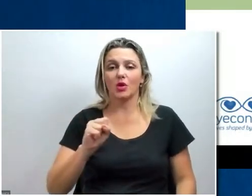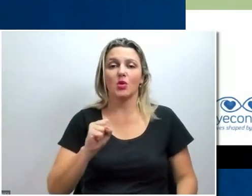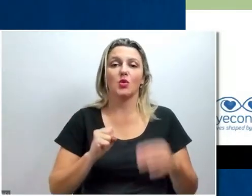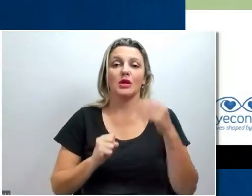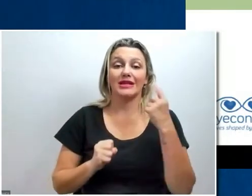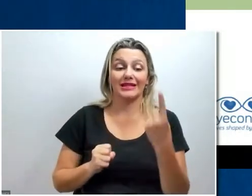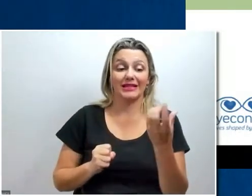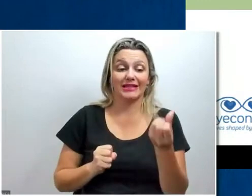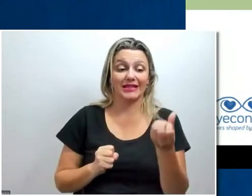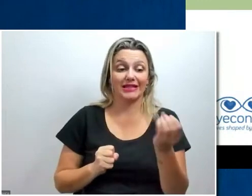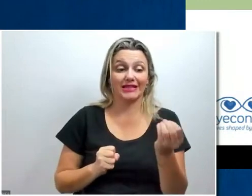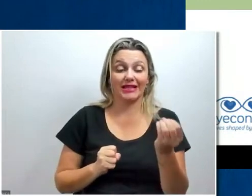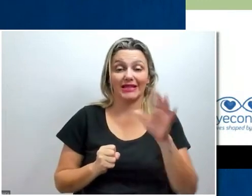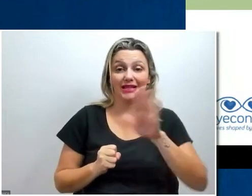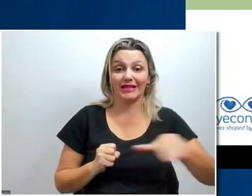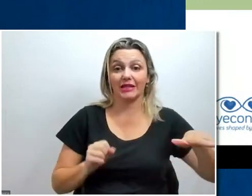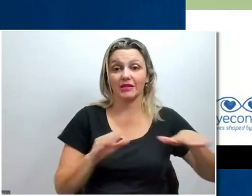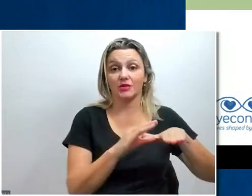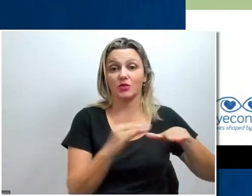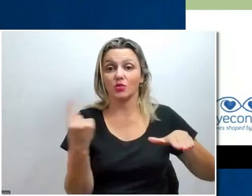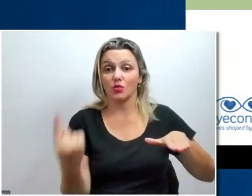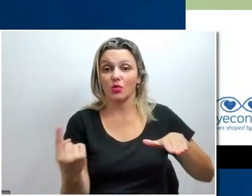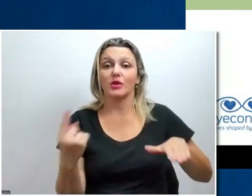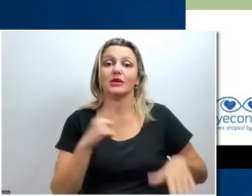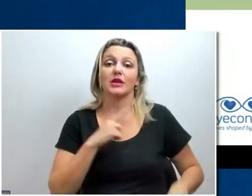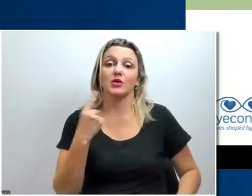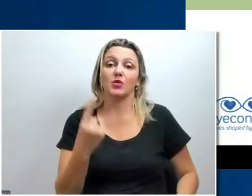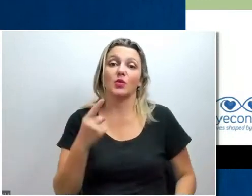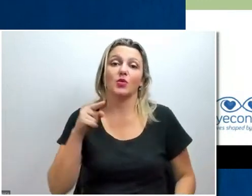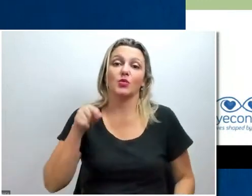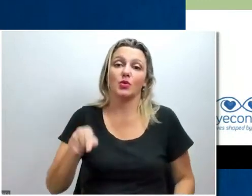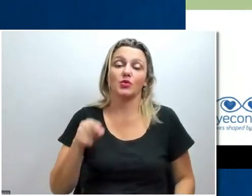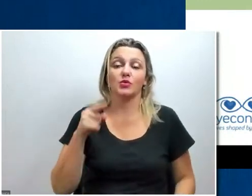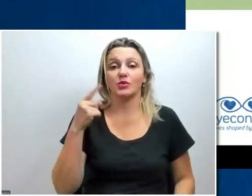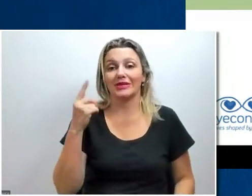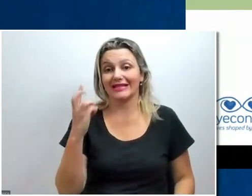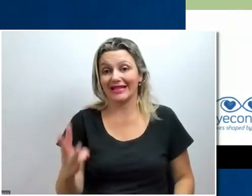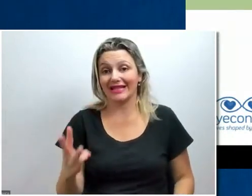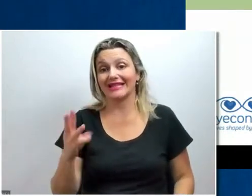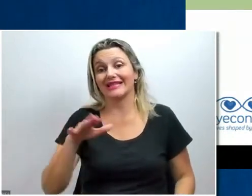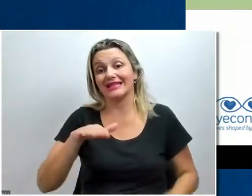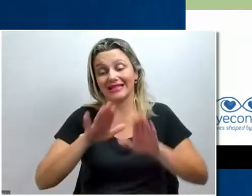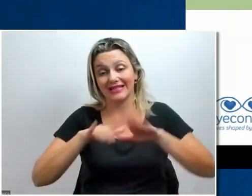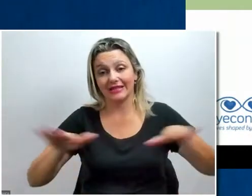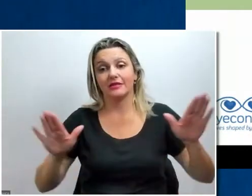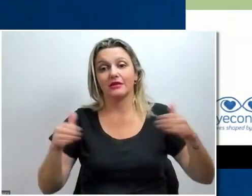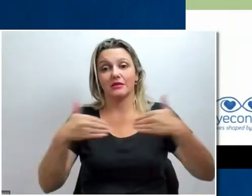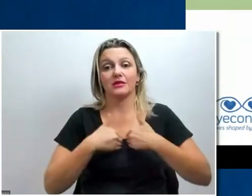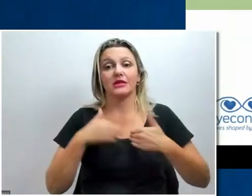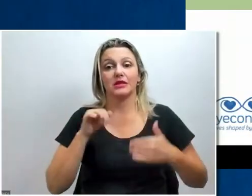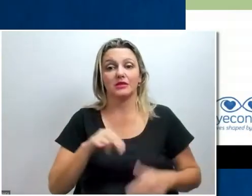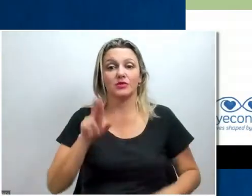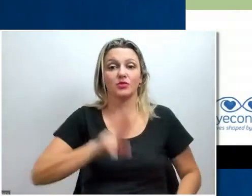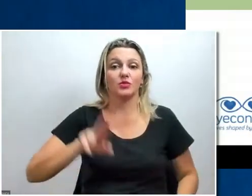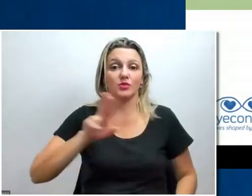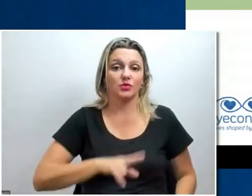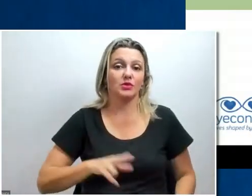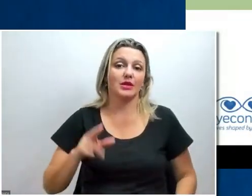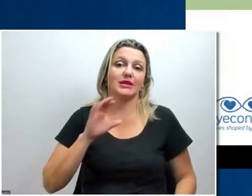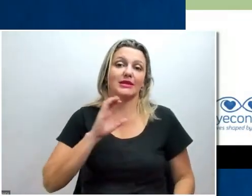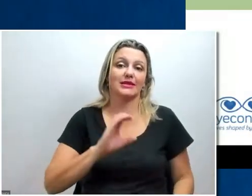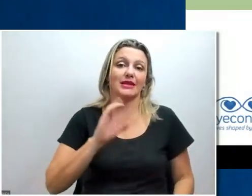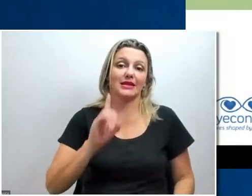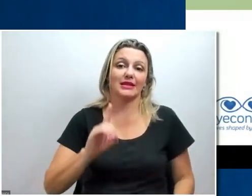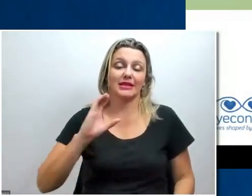nós teríamos em torno de 1,3 milhões de crianças autistas. Se nós usarmos a prevalência mais recente do CDC,